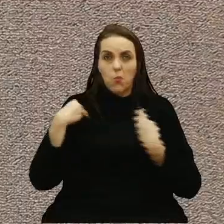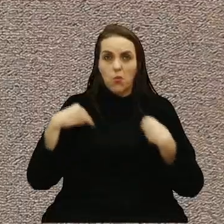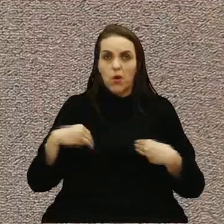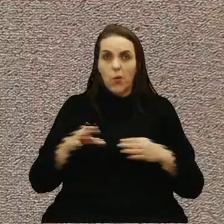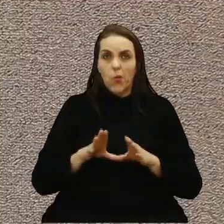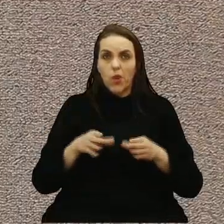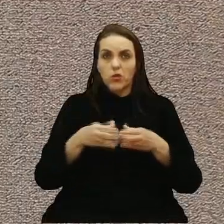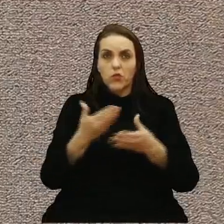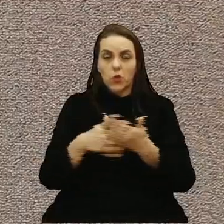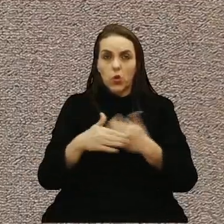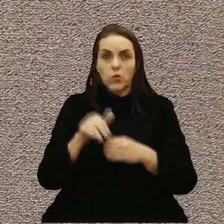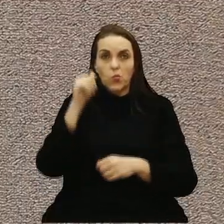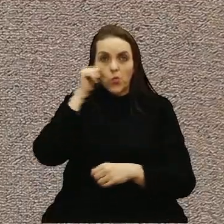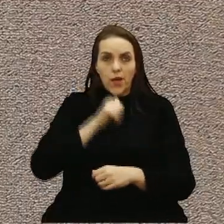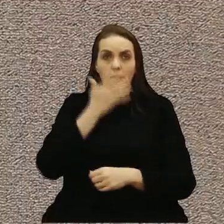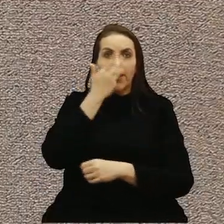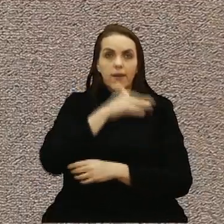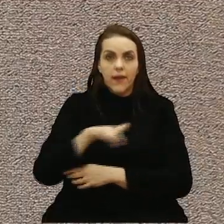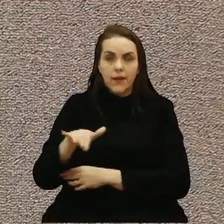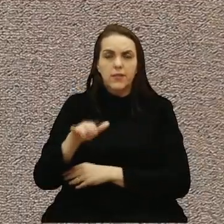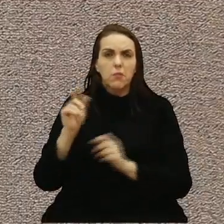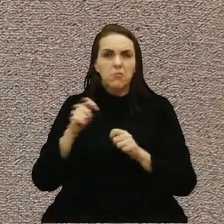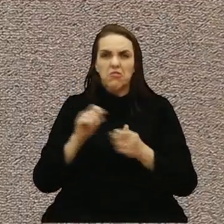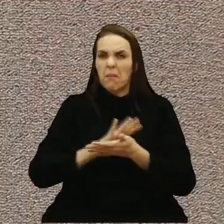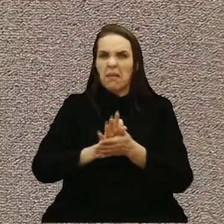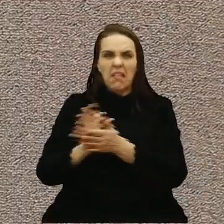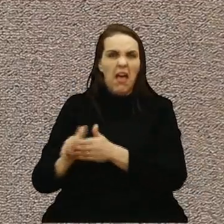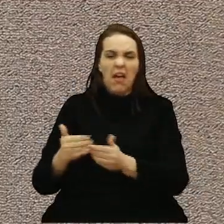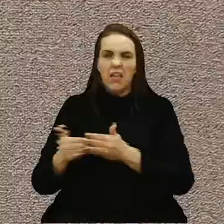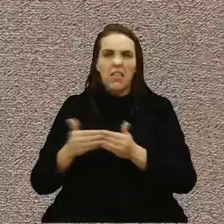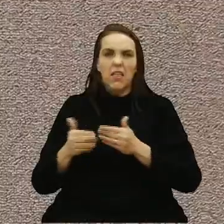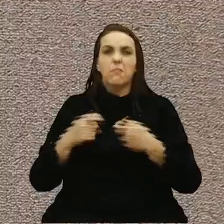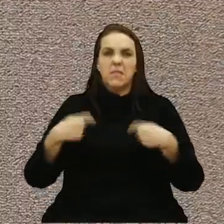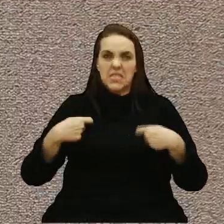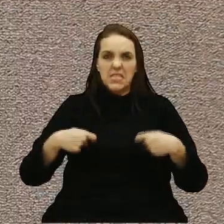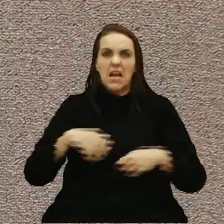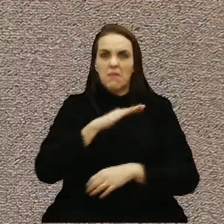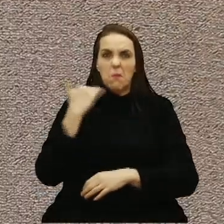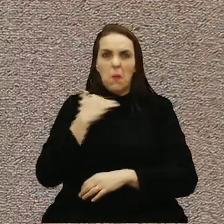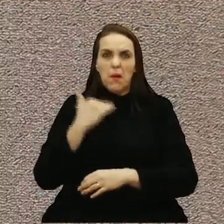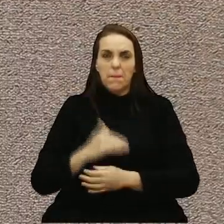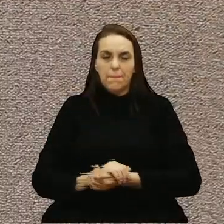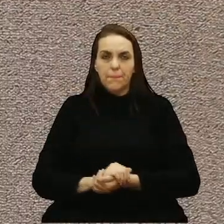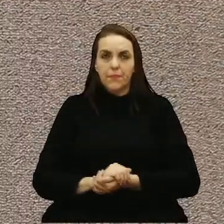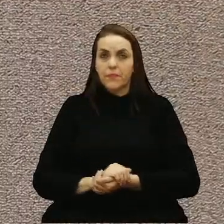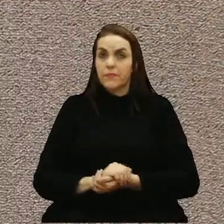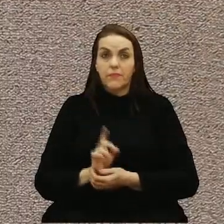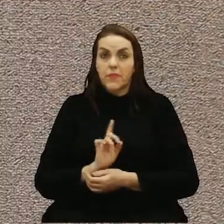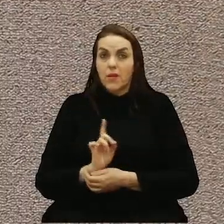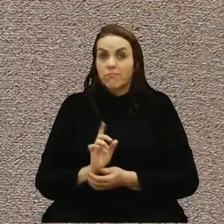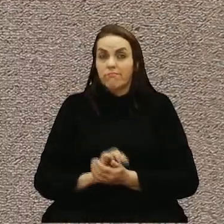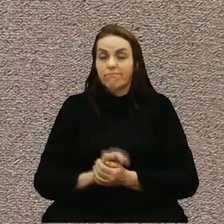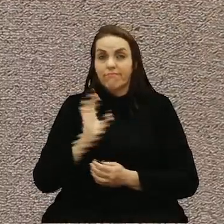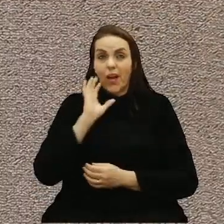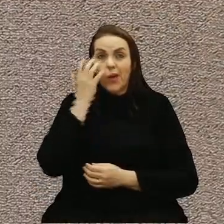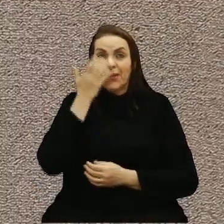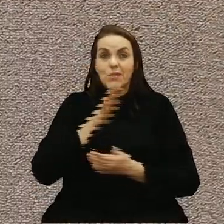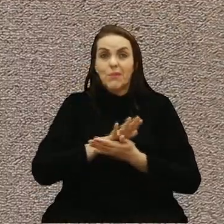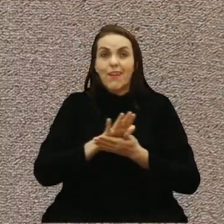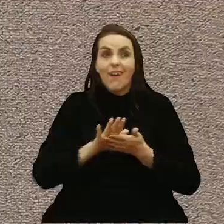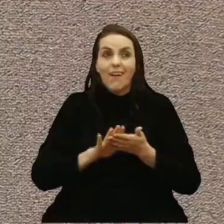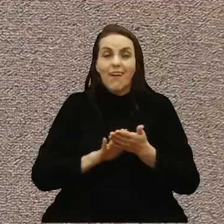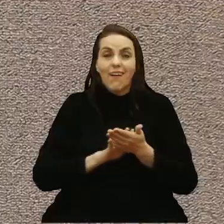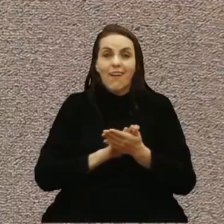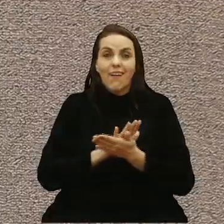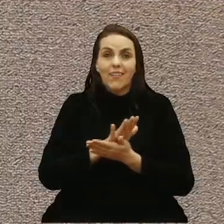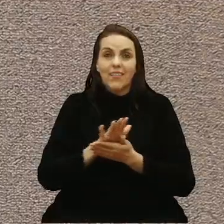eram mulheres, crianças, que podia matar, que podia morrer, que tinha que morrer. Não, aconteceu absolutamente nada.